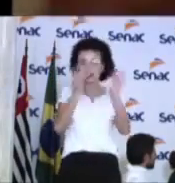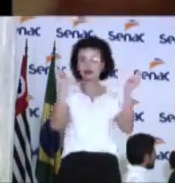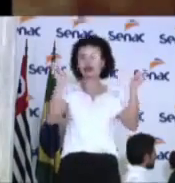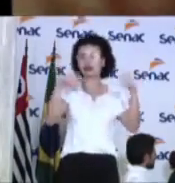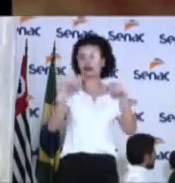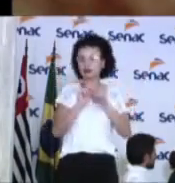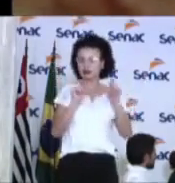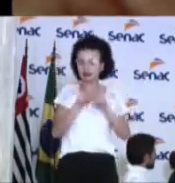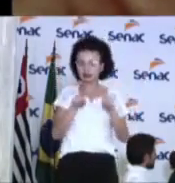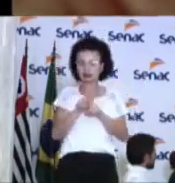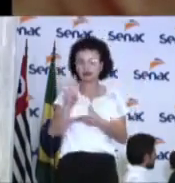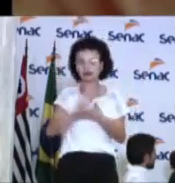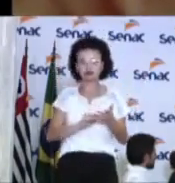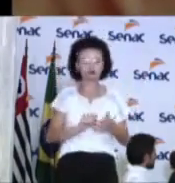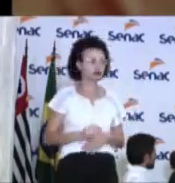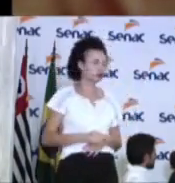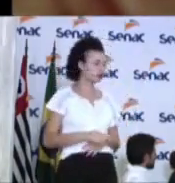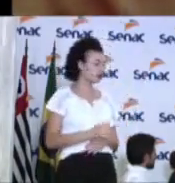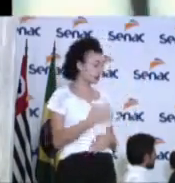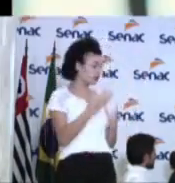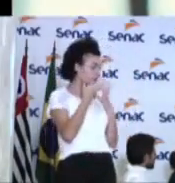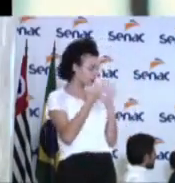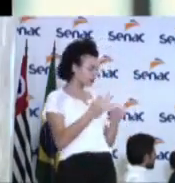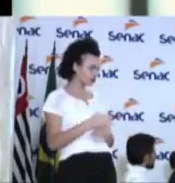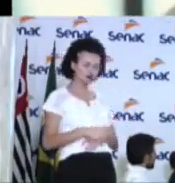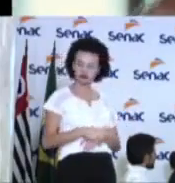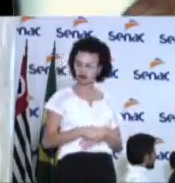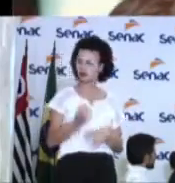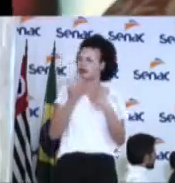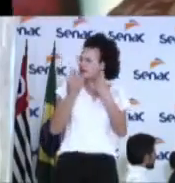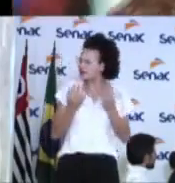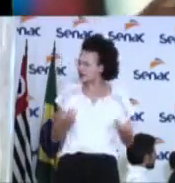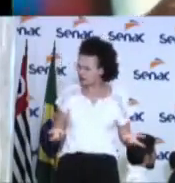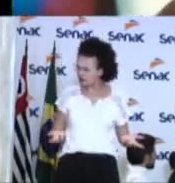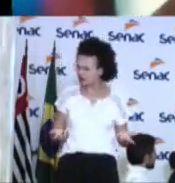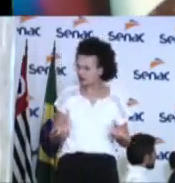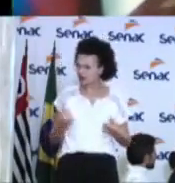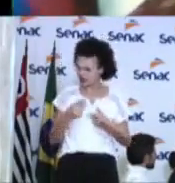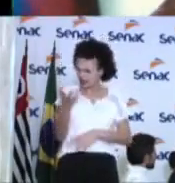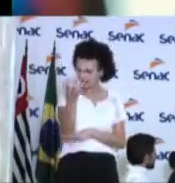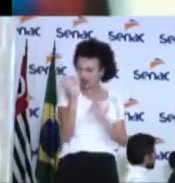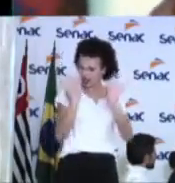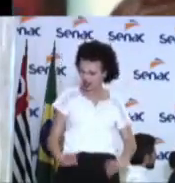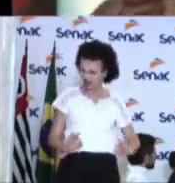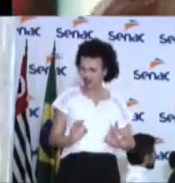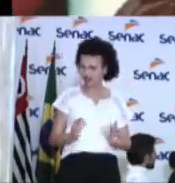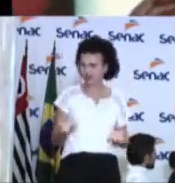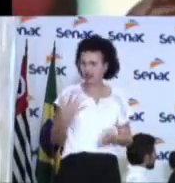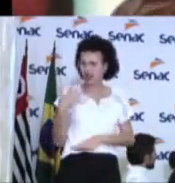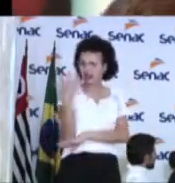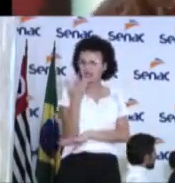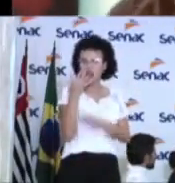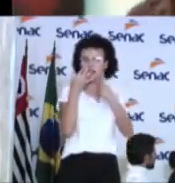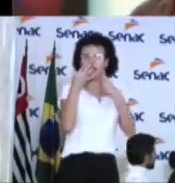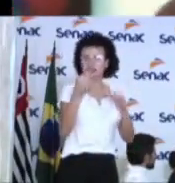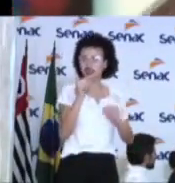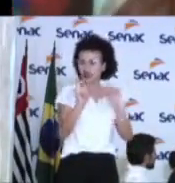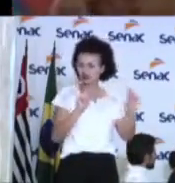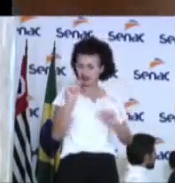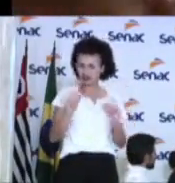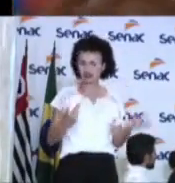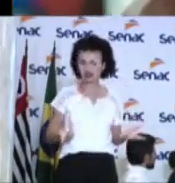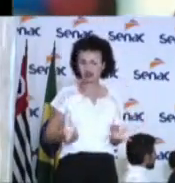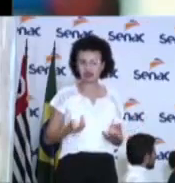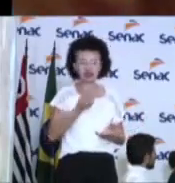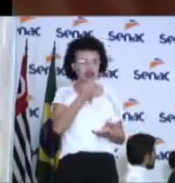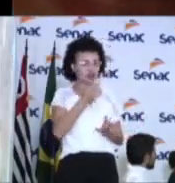imaginar o garçom fazendo aquilo. Tô tentando prestar atenção aqui, tá? Prestar atenção? Por que, meu irmão? Quer virar garçom assim? Garçom tem que estar prestando atenção em tudo. Prestando atenção em mim,